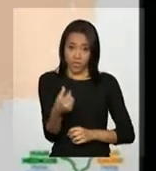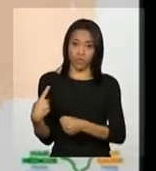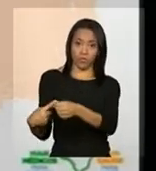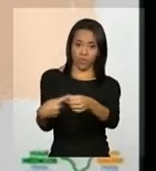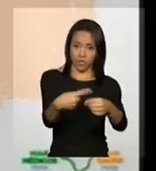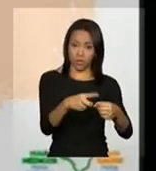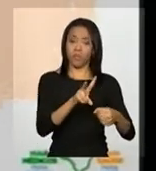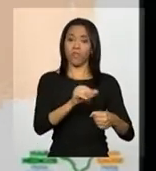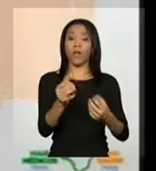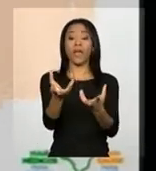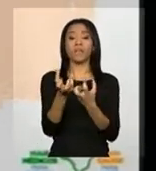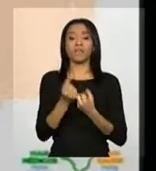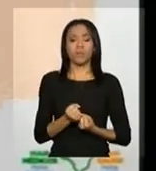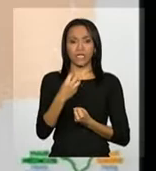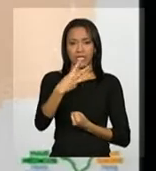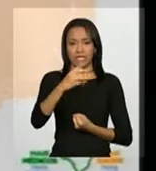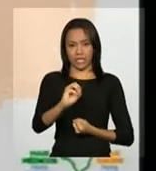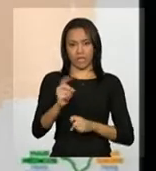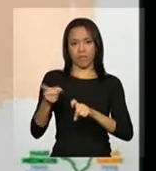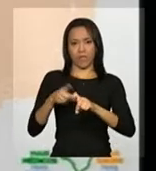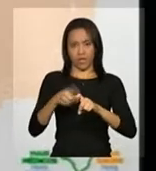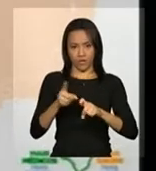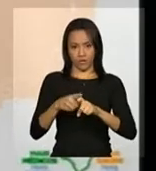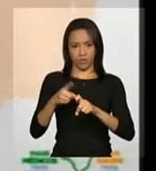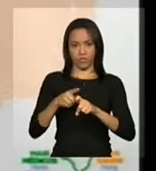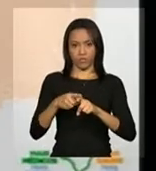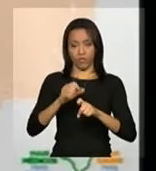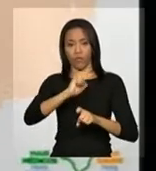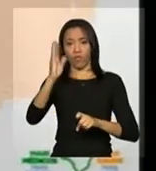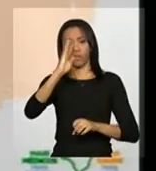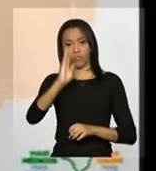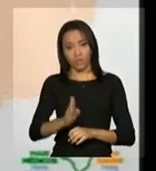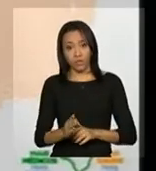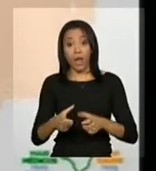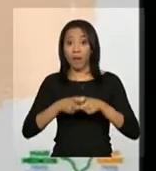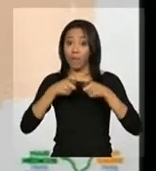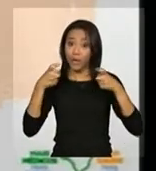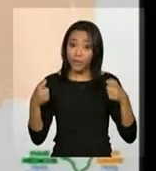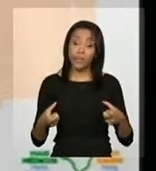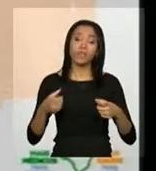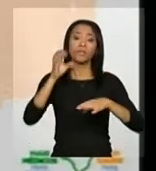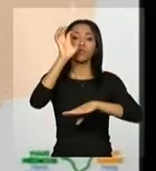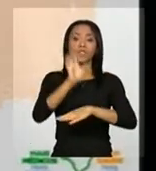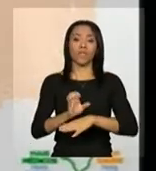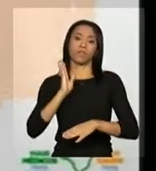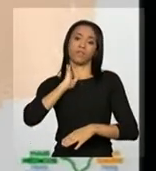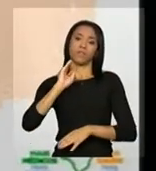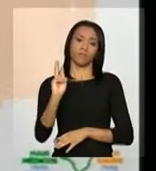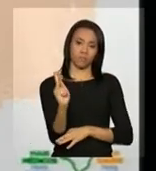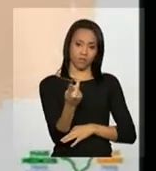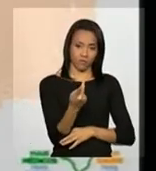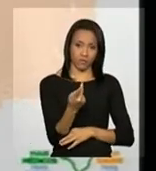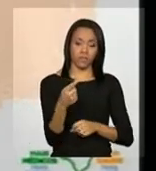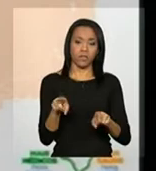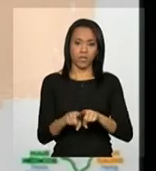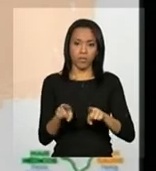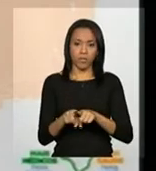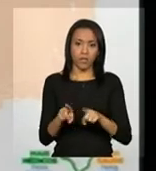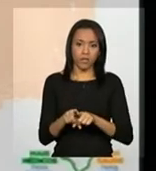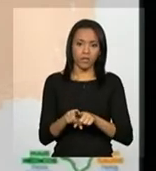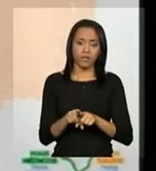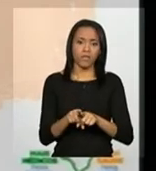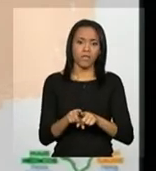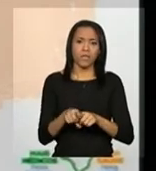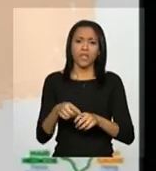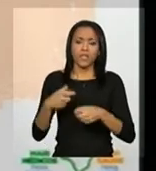receberão 30 médicos da cooperação internacional A grande maioria no estado de Minas Gerais e a e na região dos municípios de